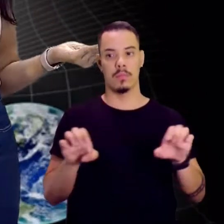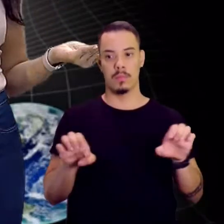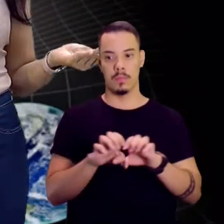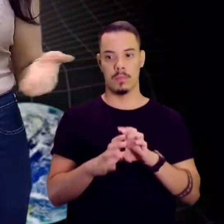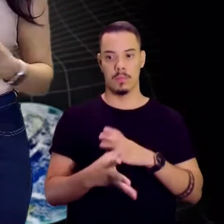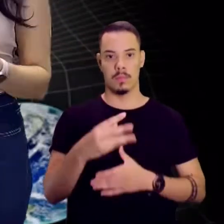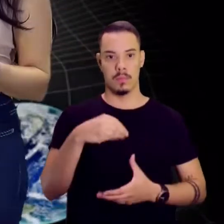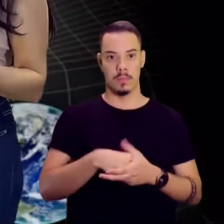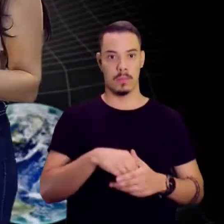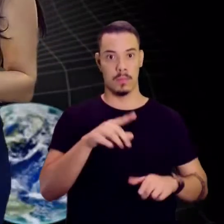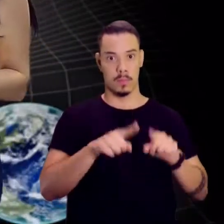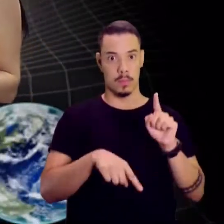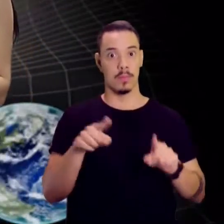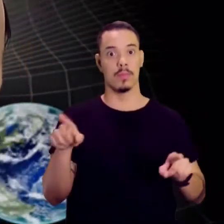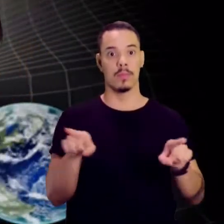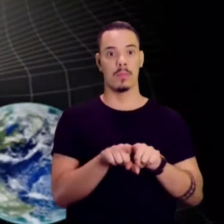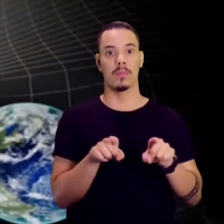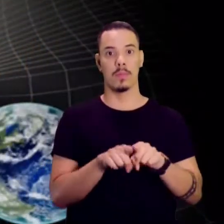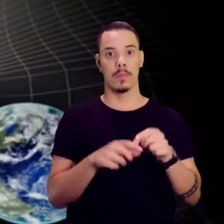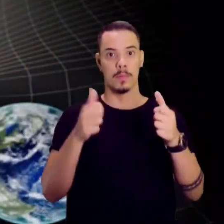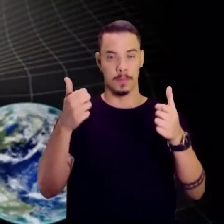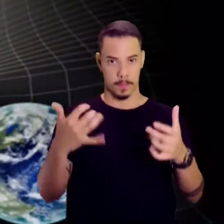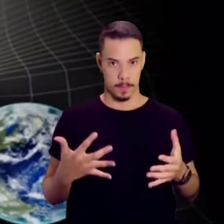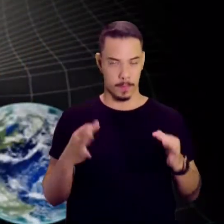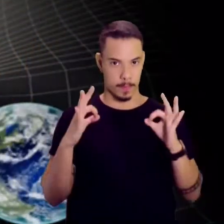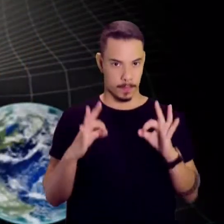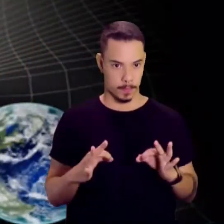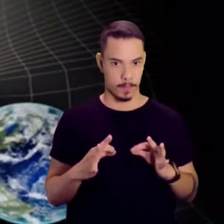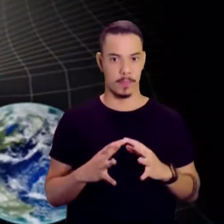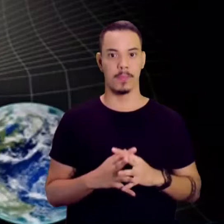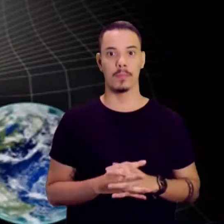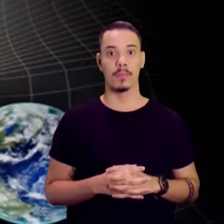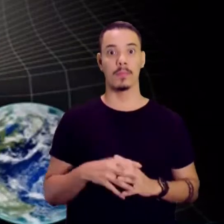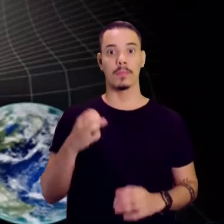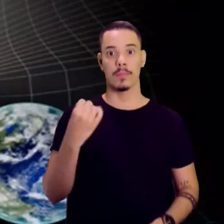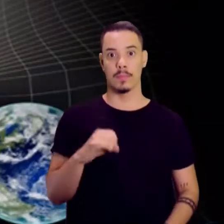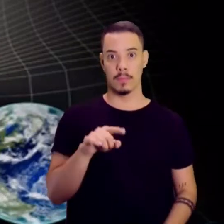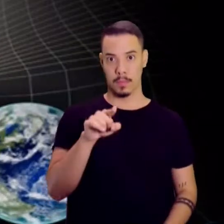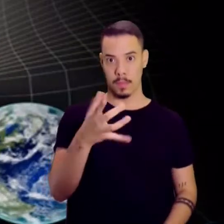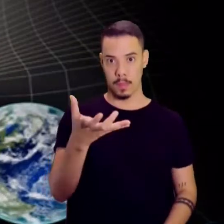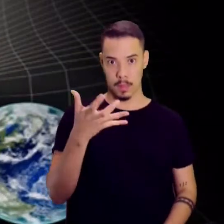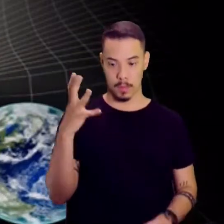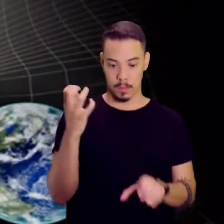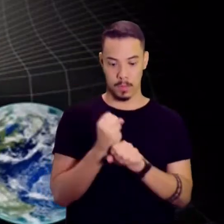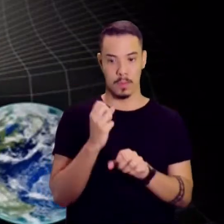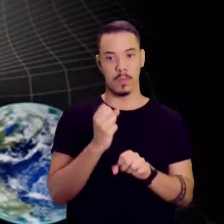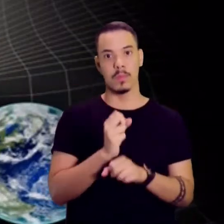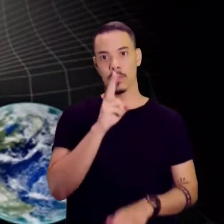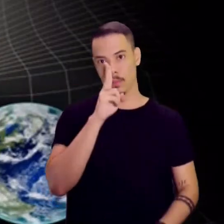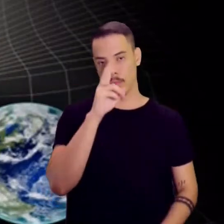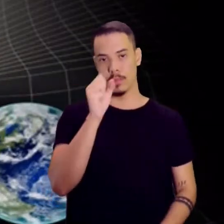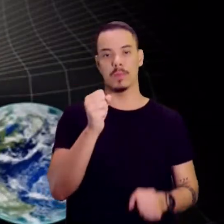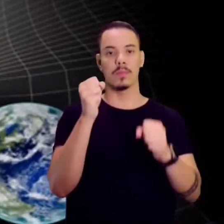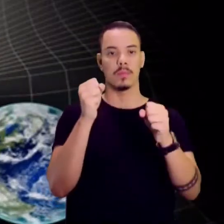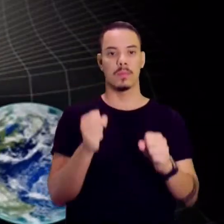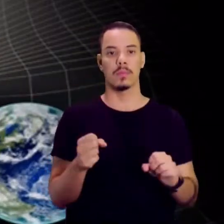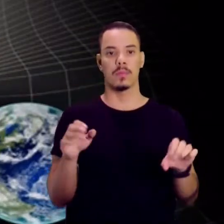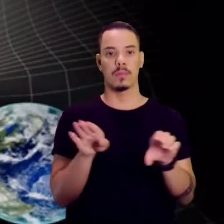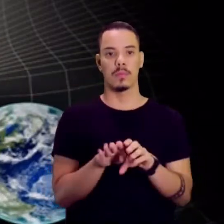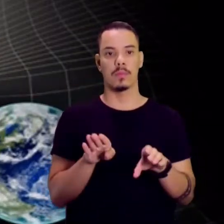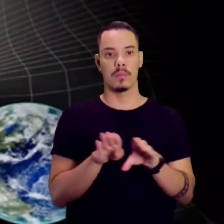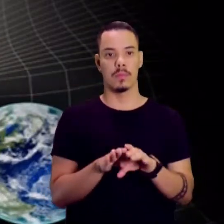uniformemente variado, que falam de variação de velocidade. Isso. Exatamente, E se quiser calcular a força, nós temos o princípio fundamental da dinâmica,